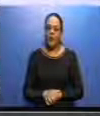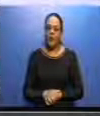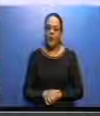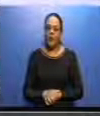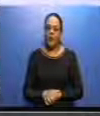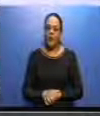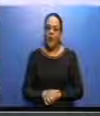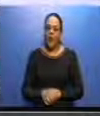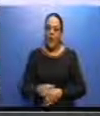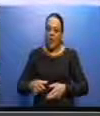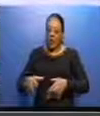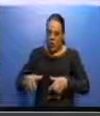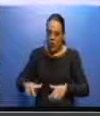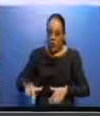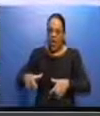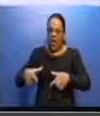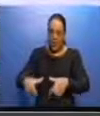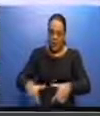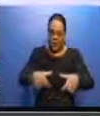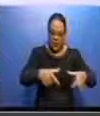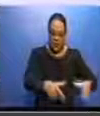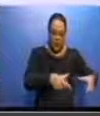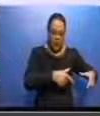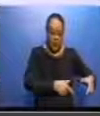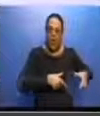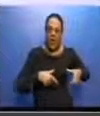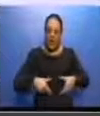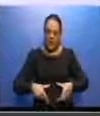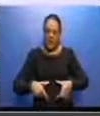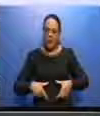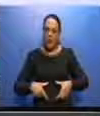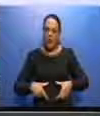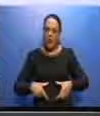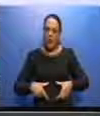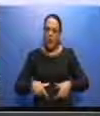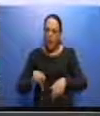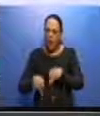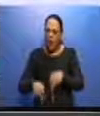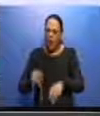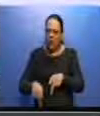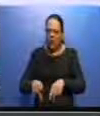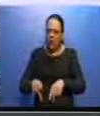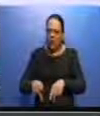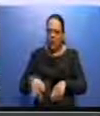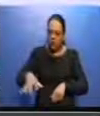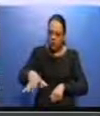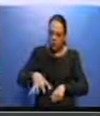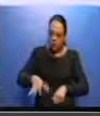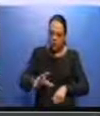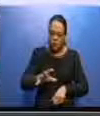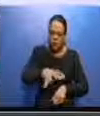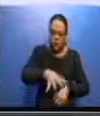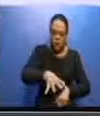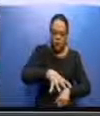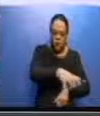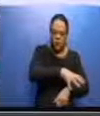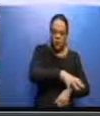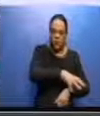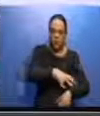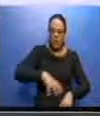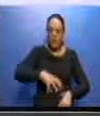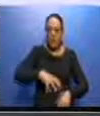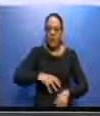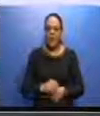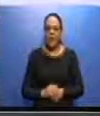densamente povoado e um conjunto de áreas vizinhas vizinhos que partilham um determinado o espaço as